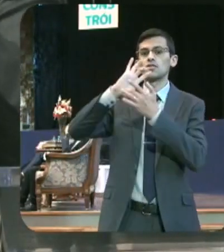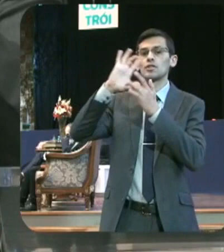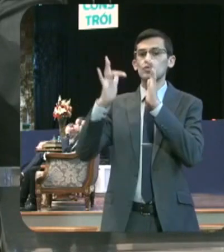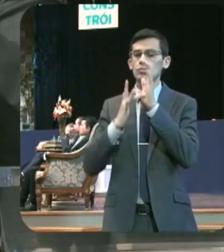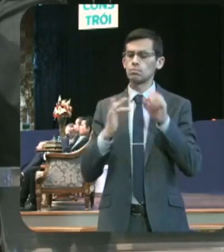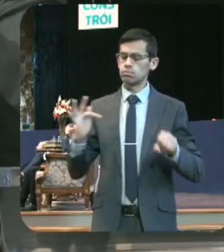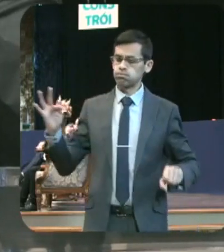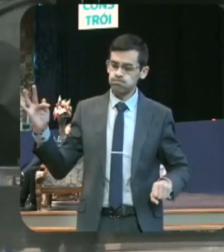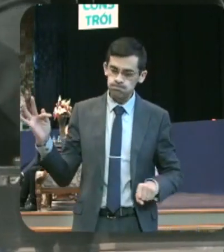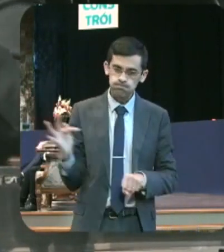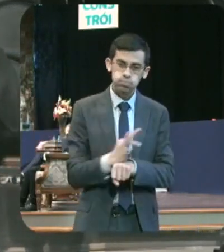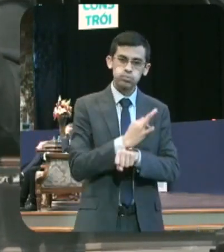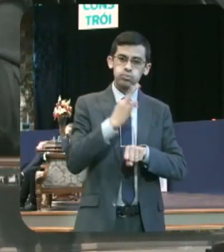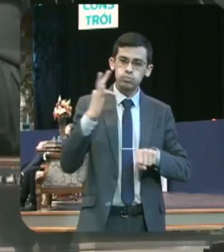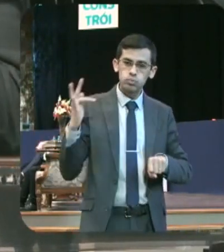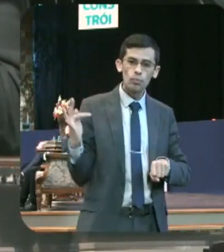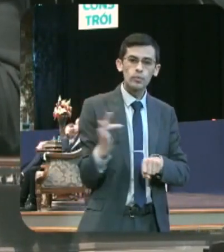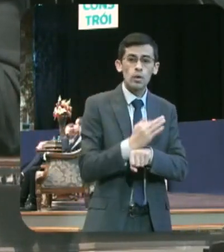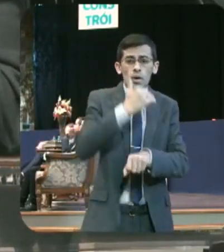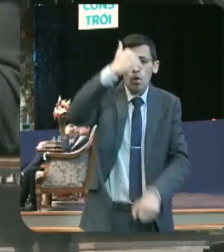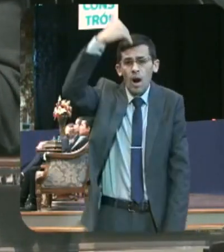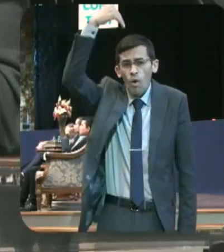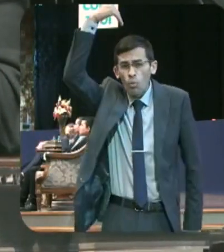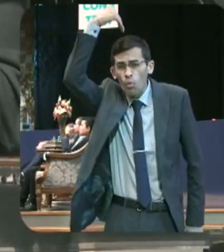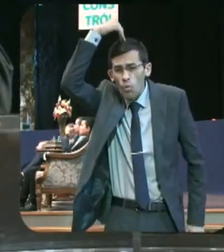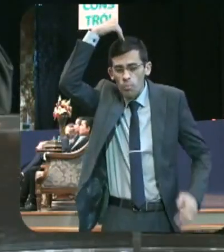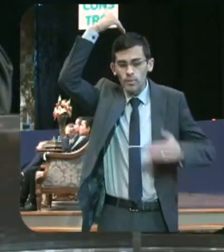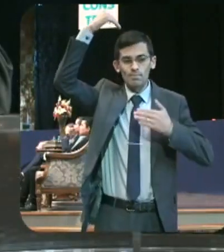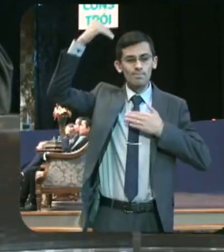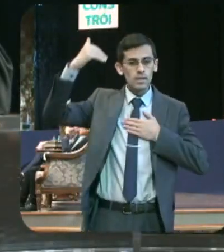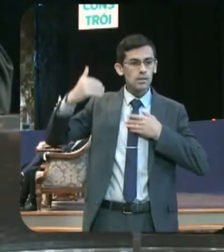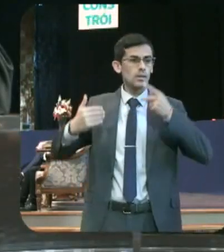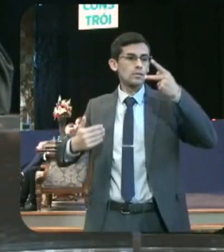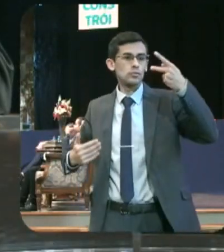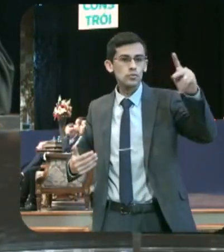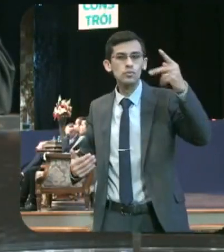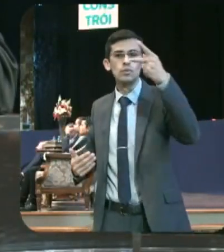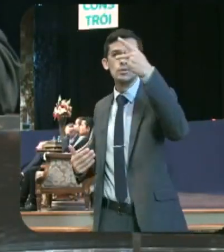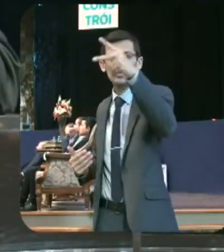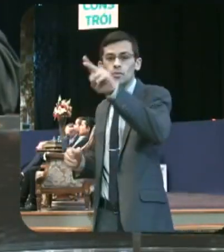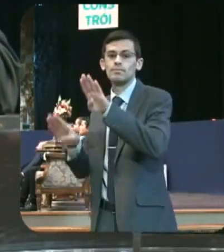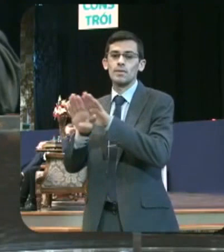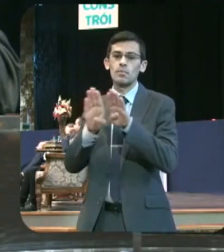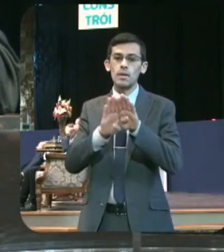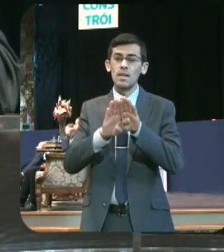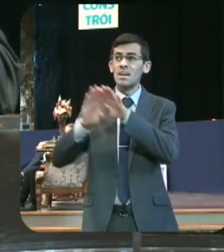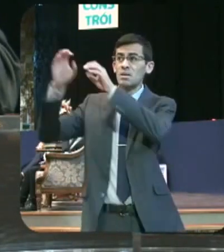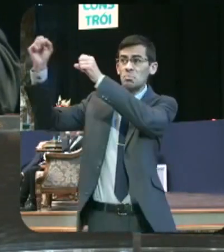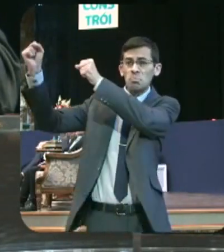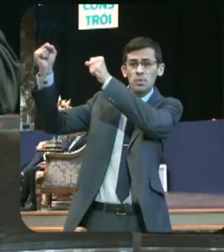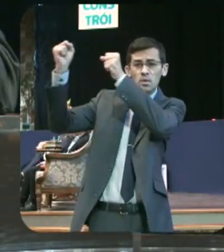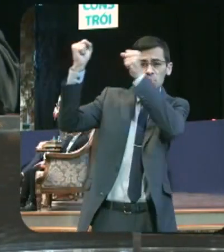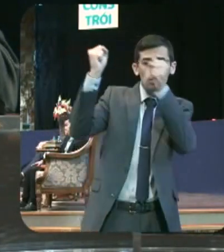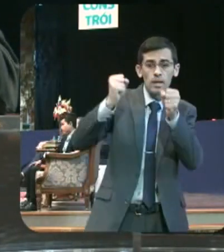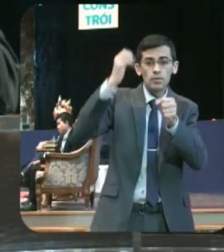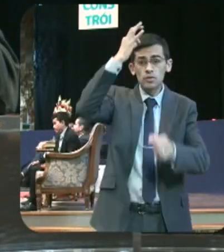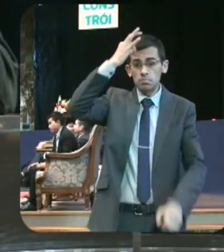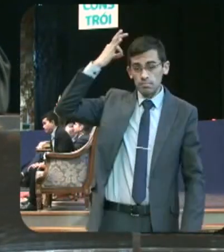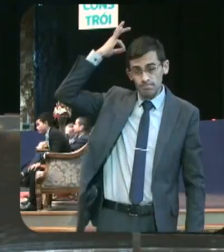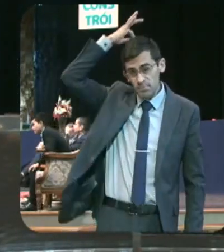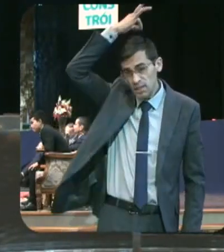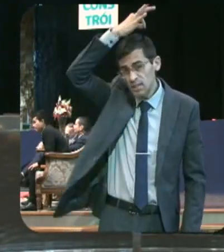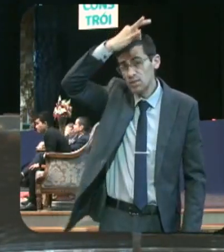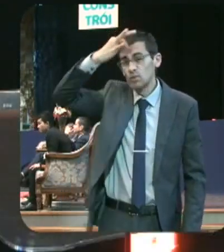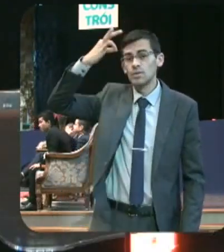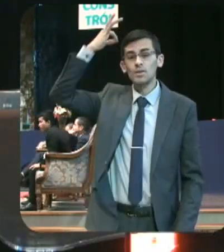sobre Ele a culpa do inconsertável, e pelo poder do seu Espírito